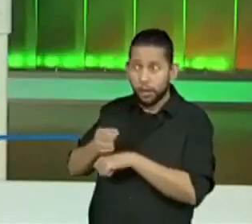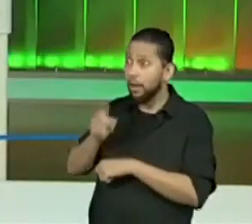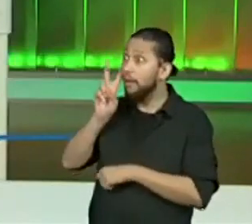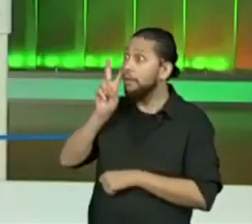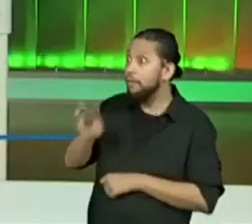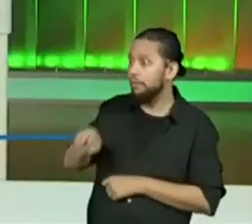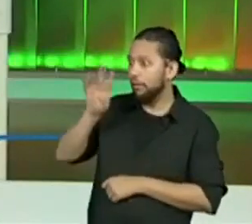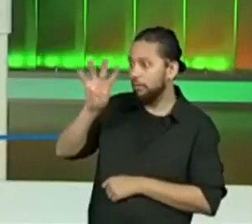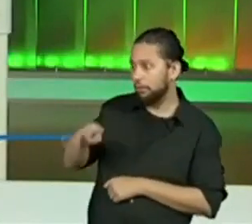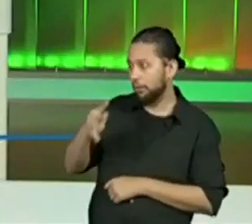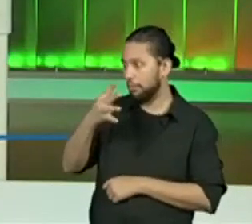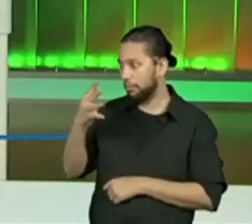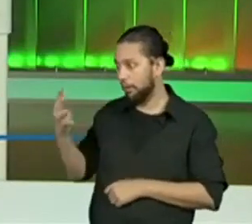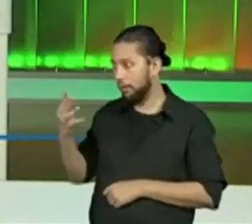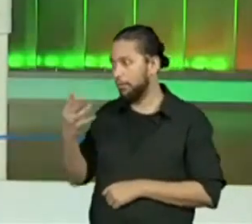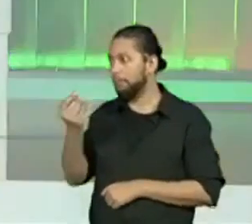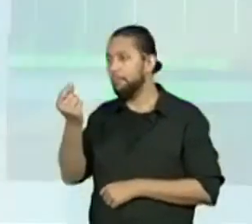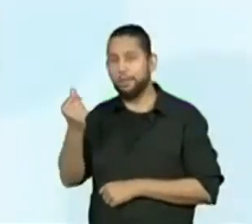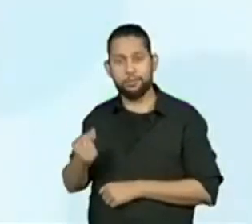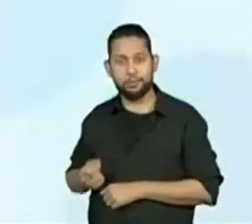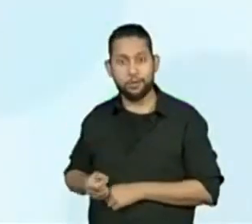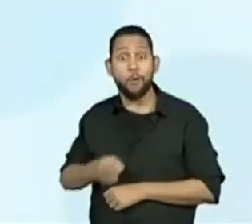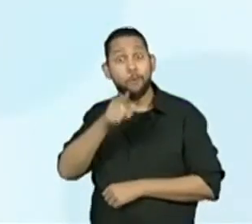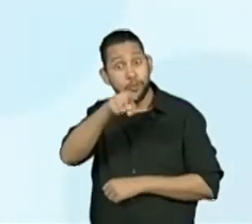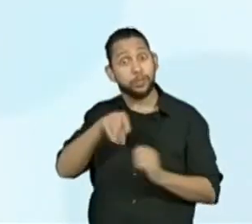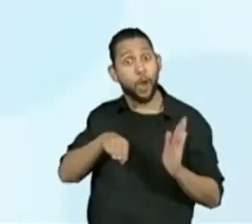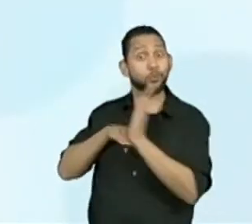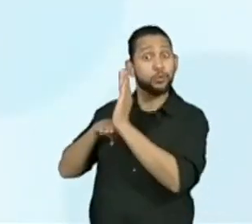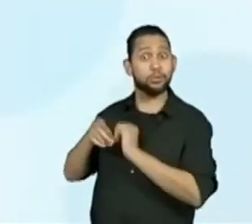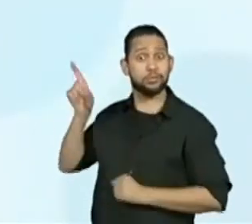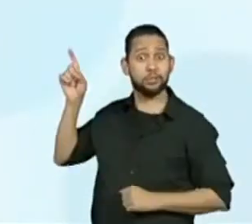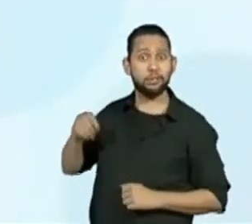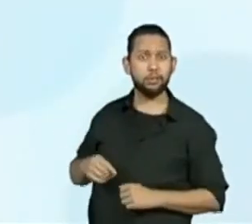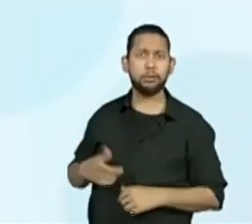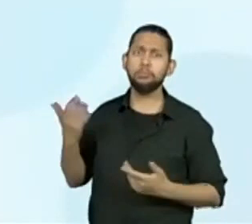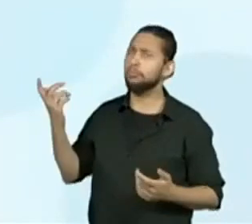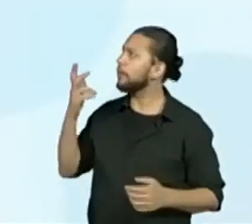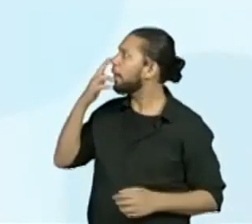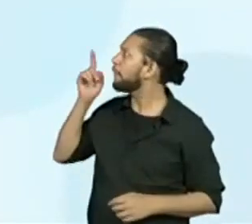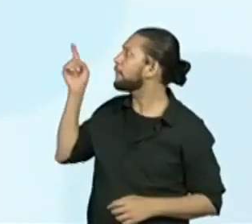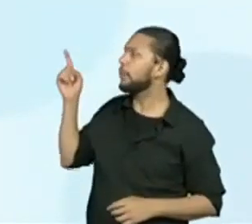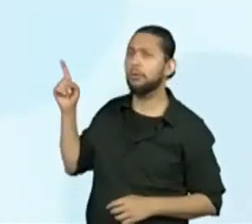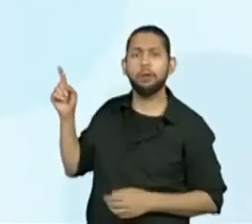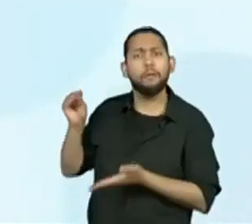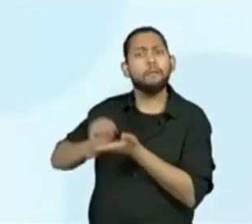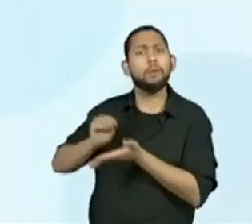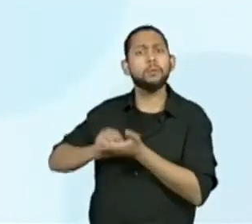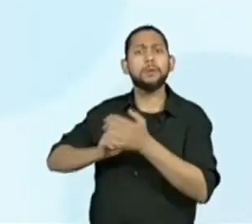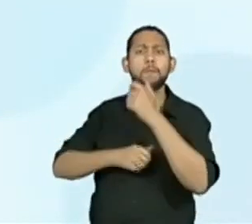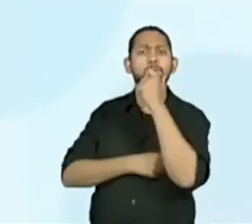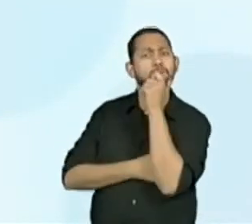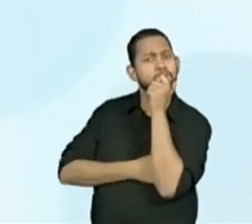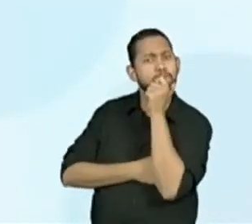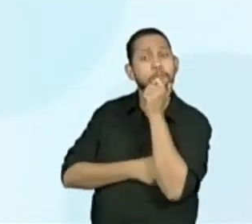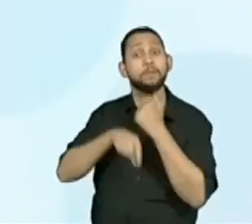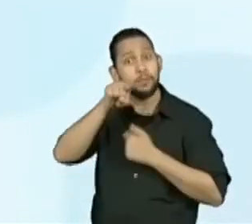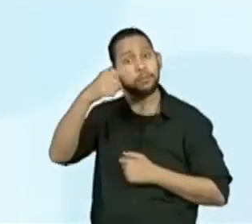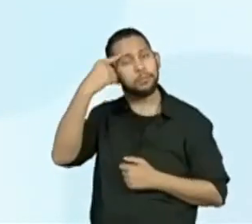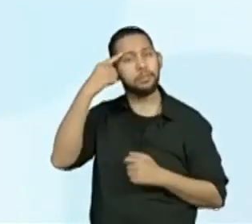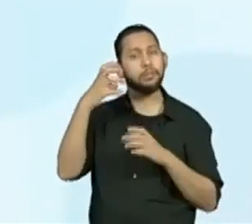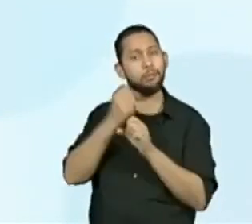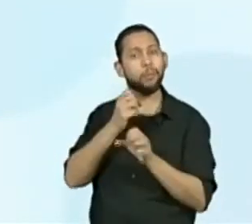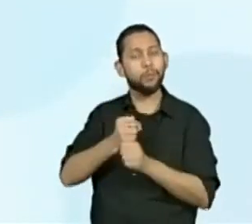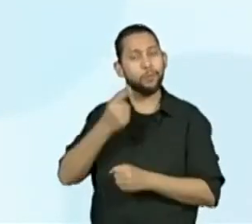já descobre o preço e aí eu vou precisar da ajuda de vocês porque calcular